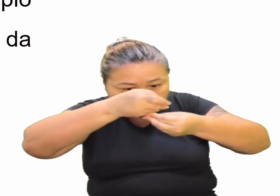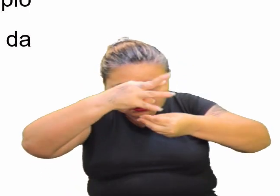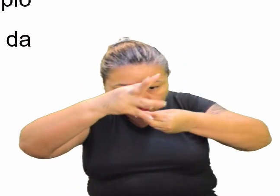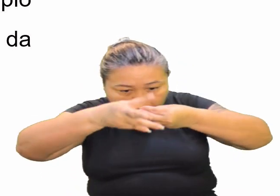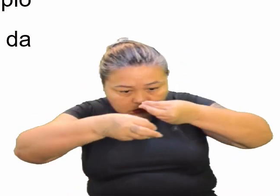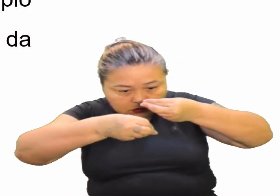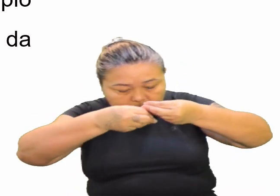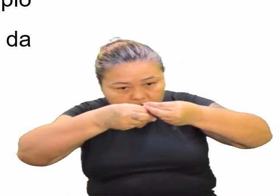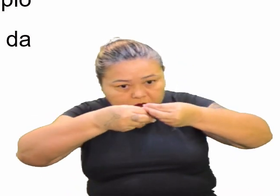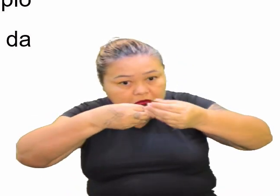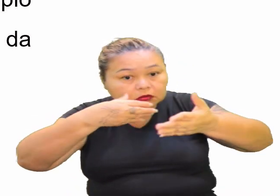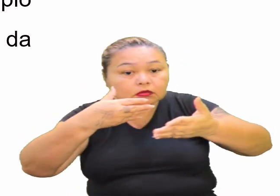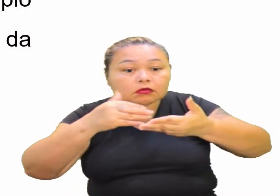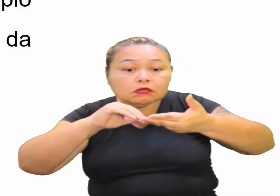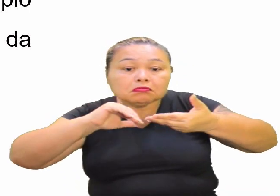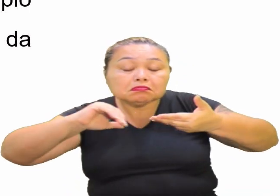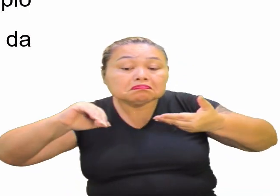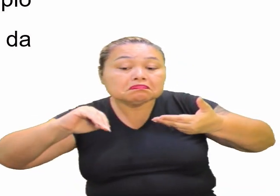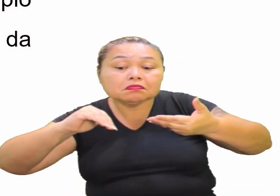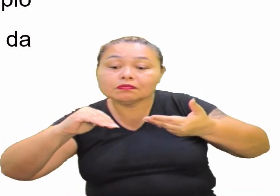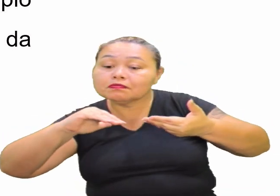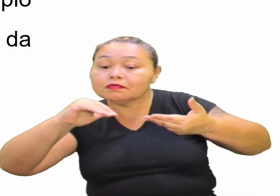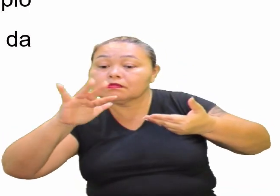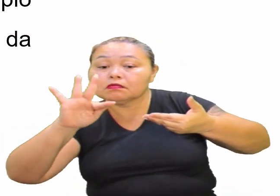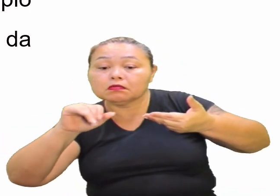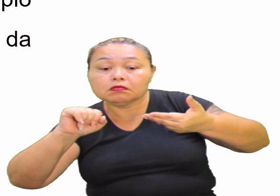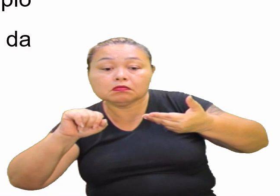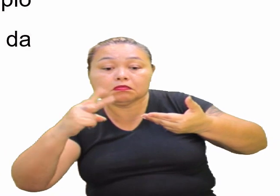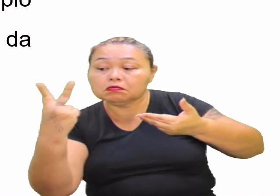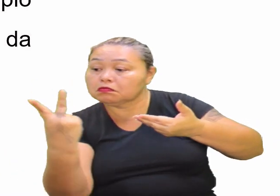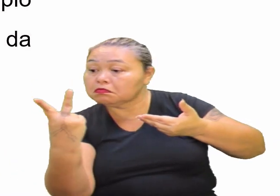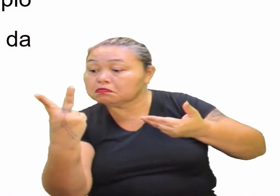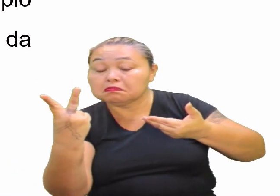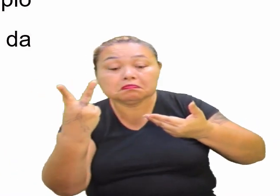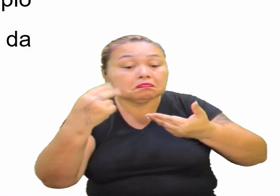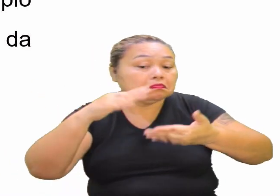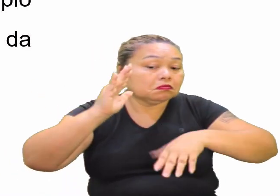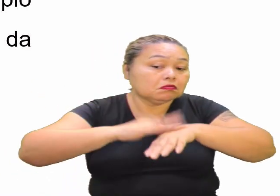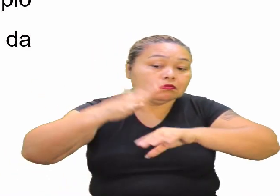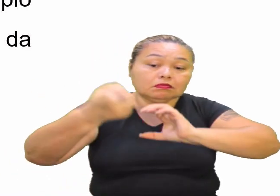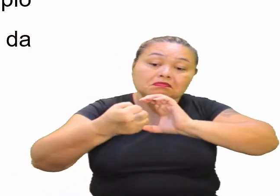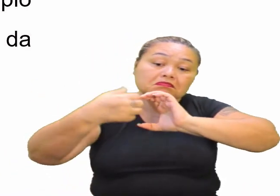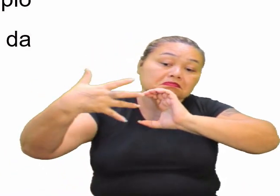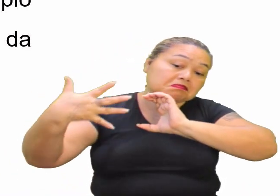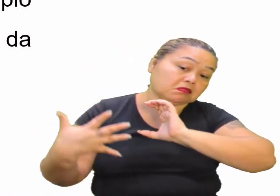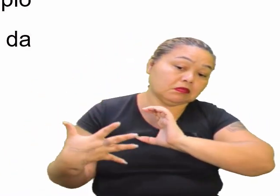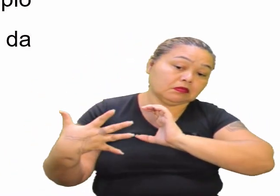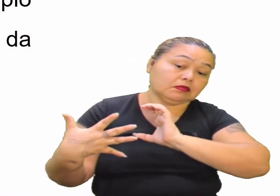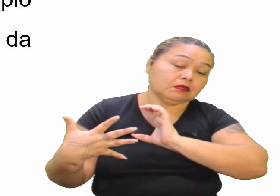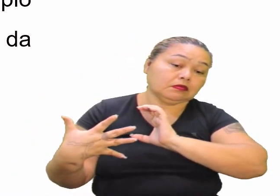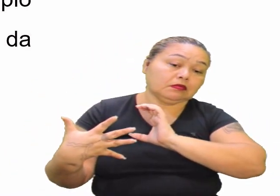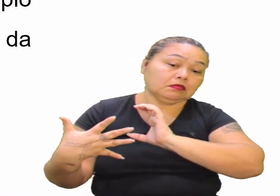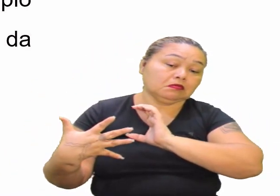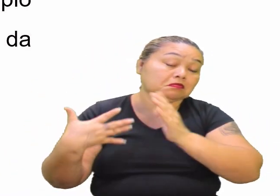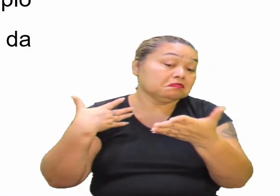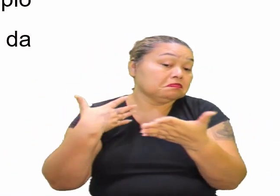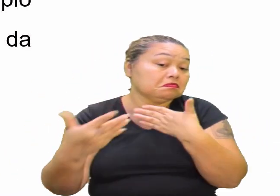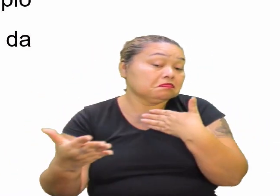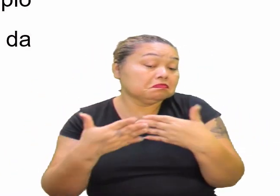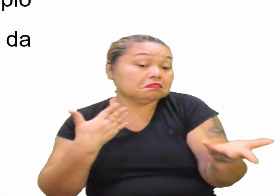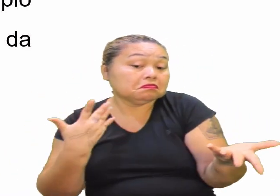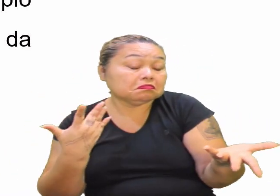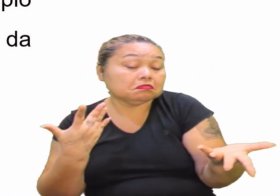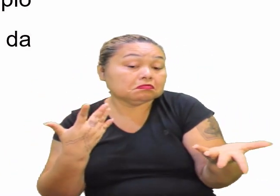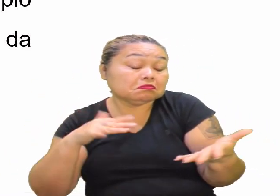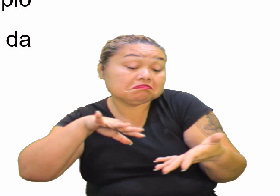é independente dos fatores para as duas ou mais características. Independente quer